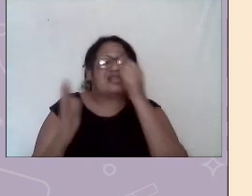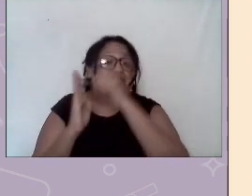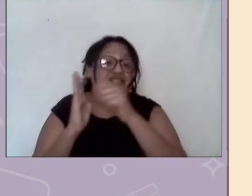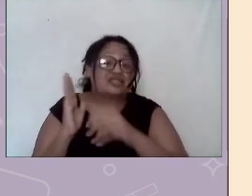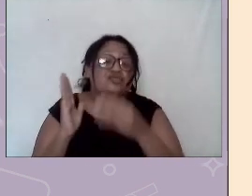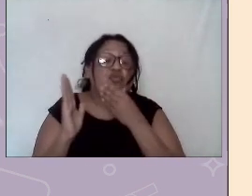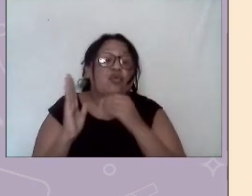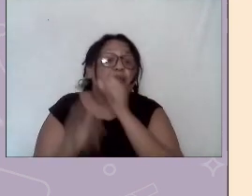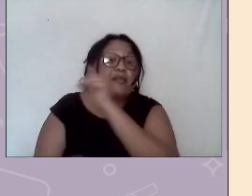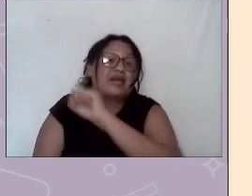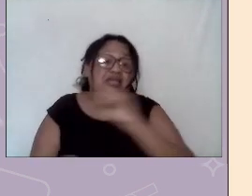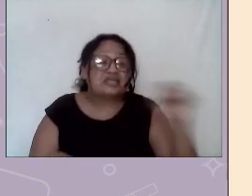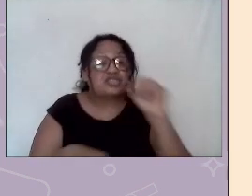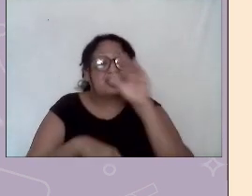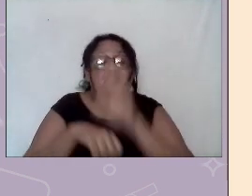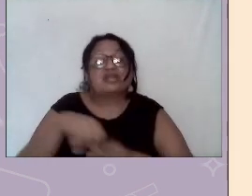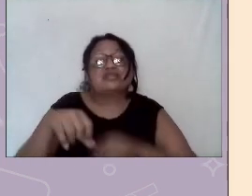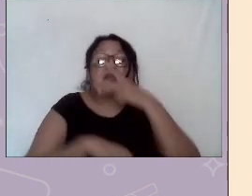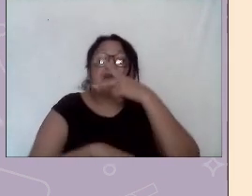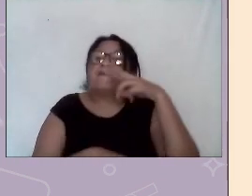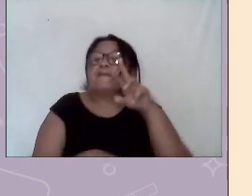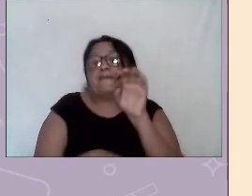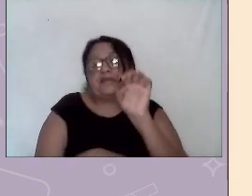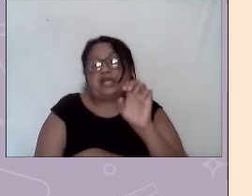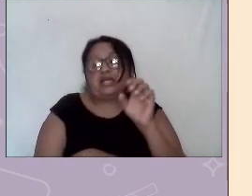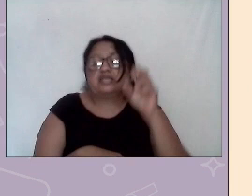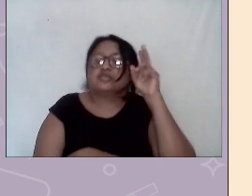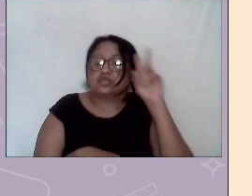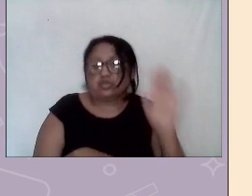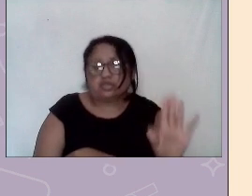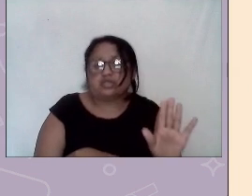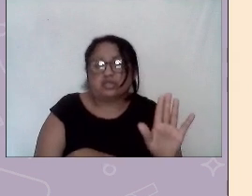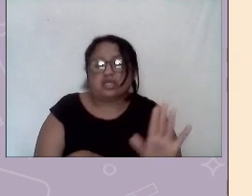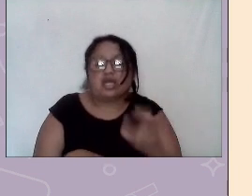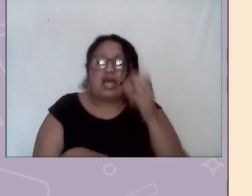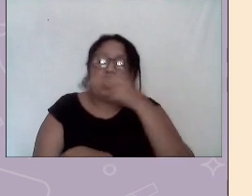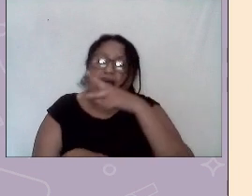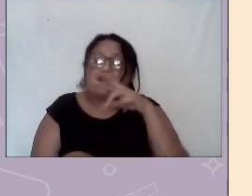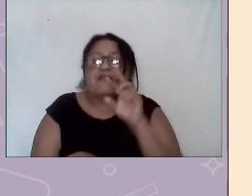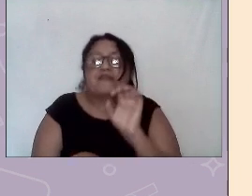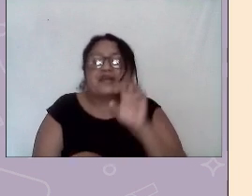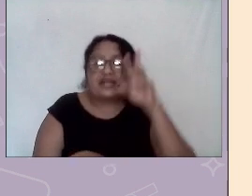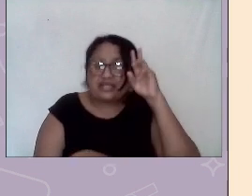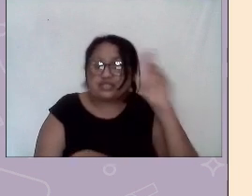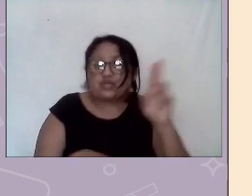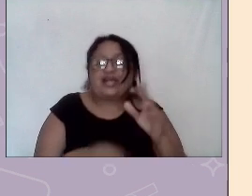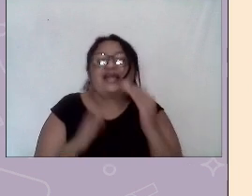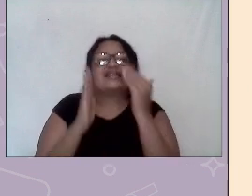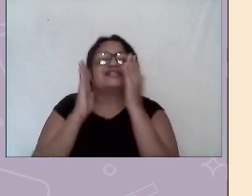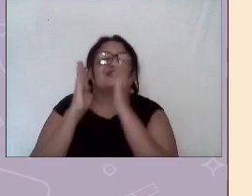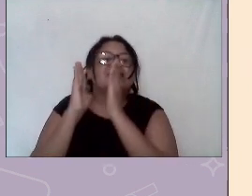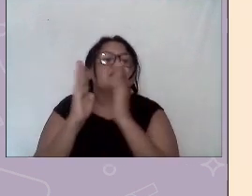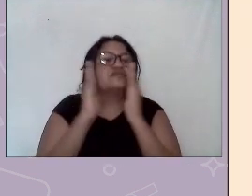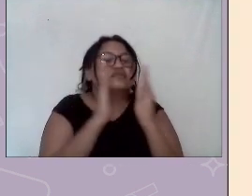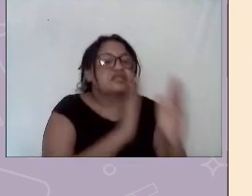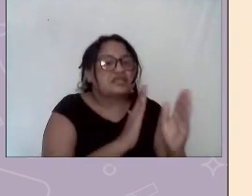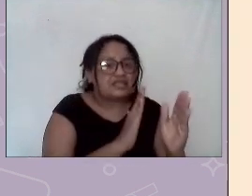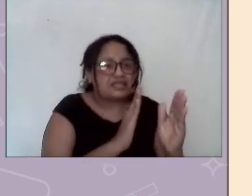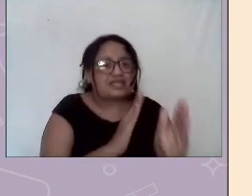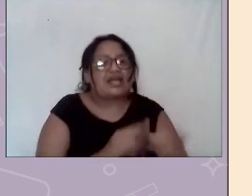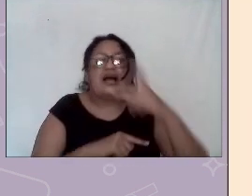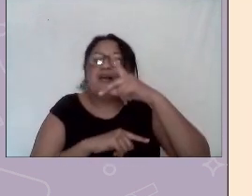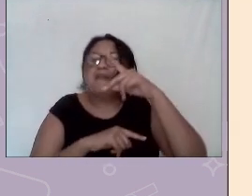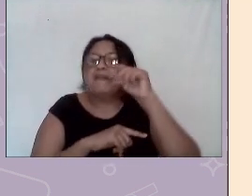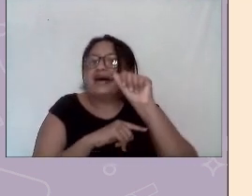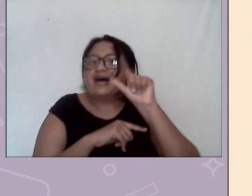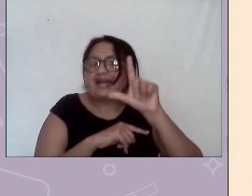chamado de pré-história a pré-história era subdividida entre paleolítico